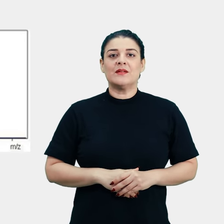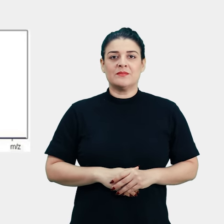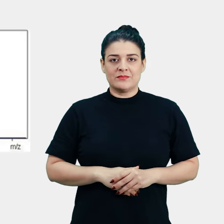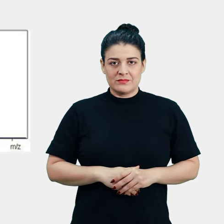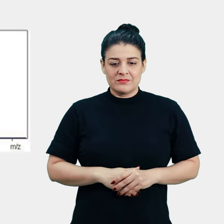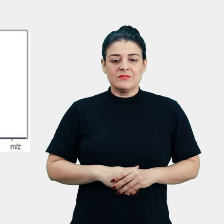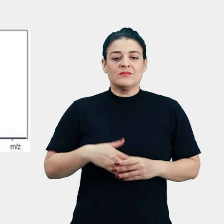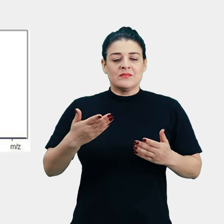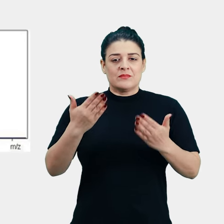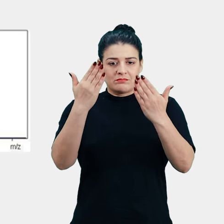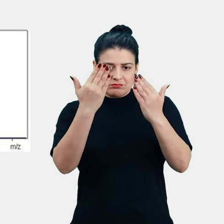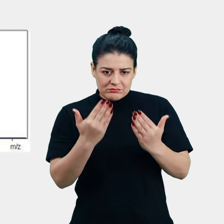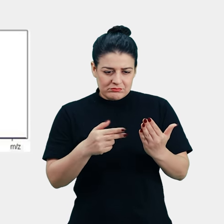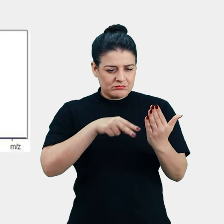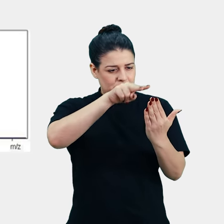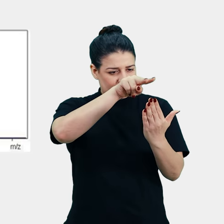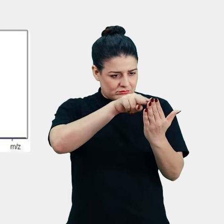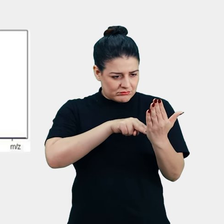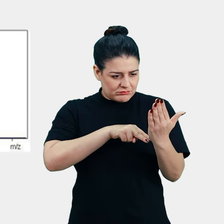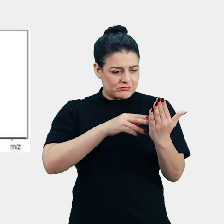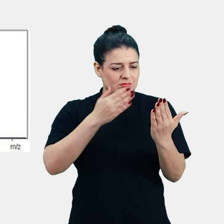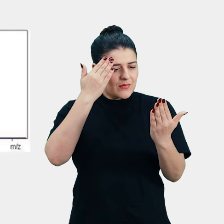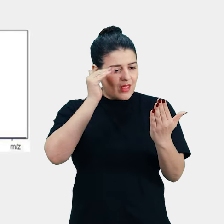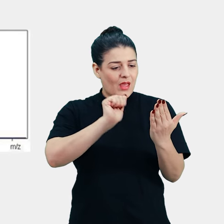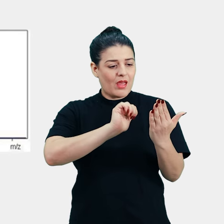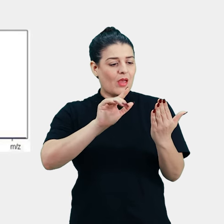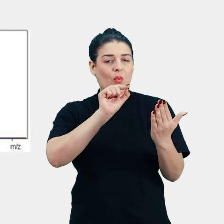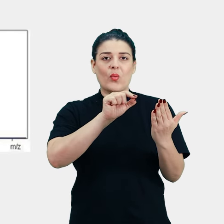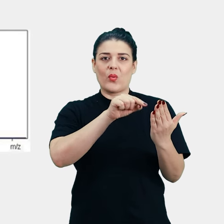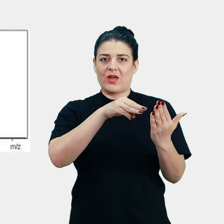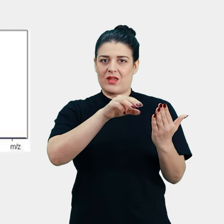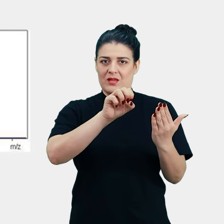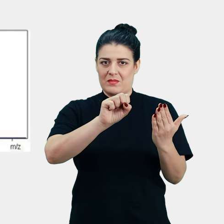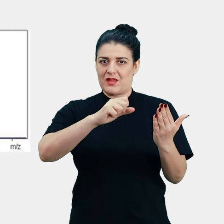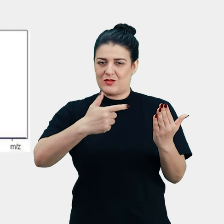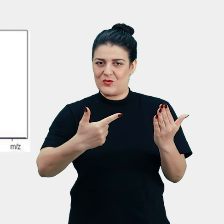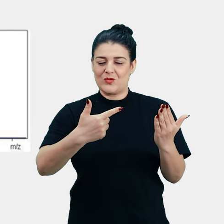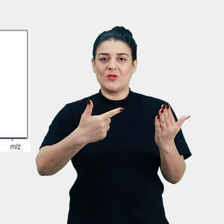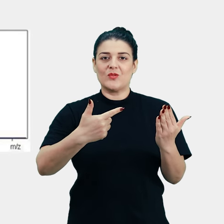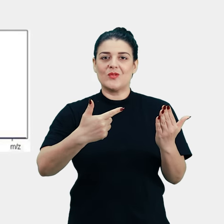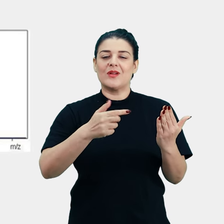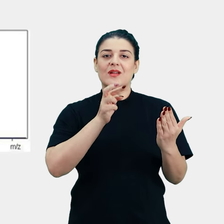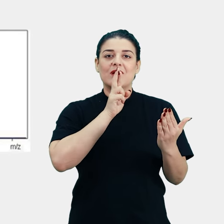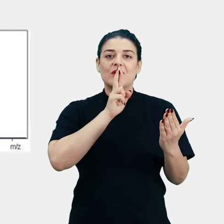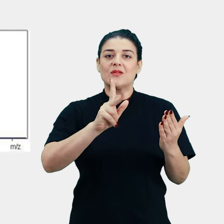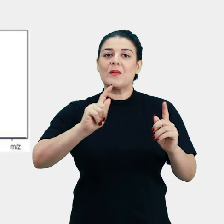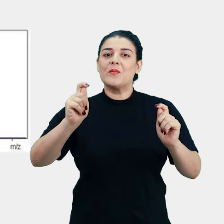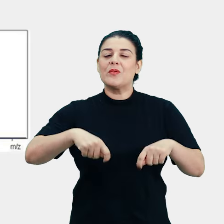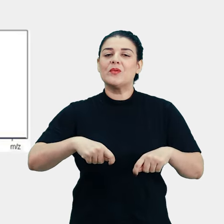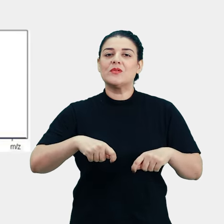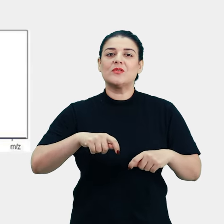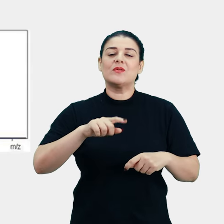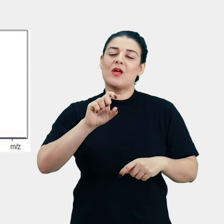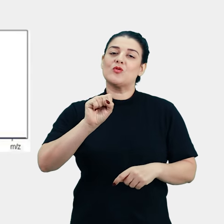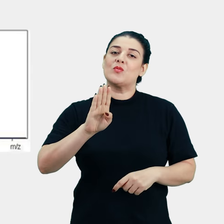nossa interpretação desse espectro de MS2, nós chegamos numa possível proposta